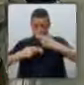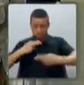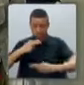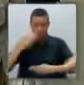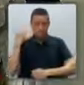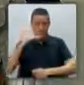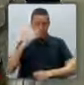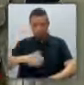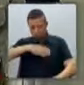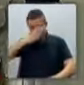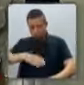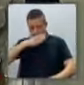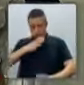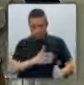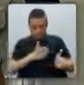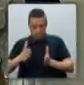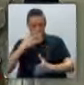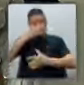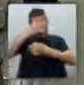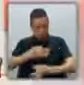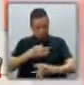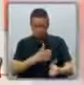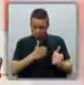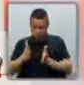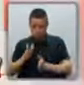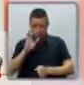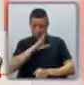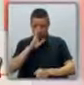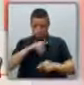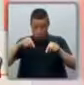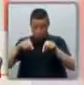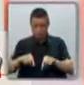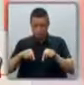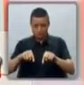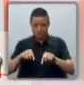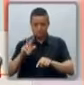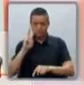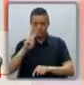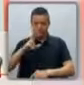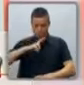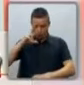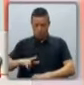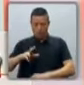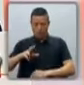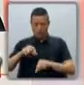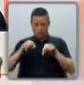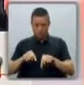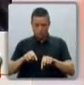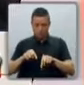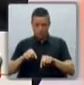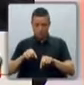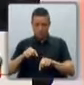virou o discurso para o lado otimista. Se hoje olhamos para Portugal, e é